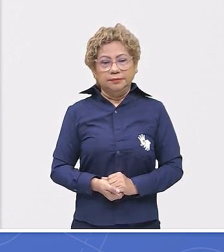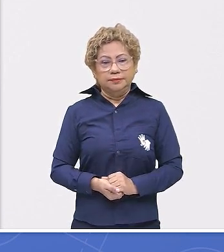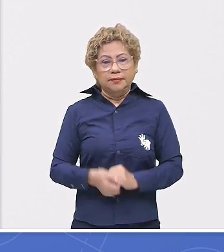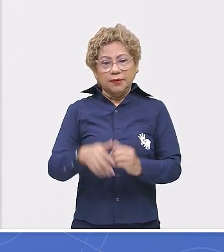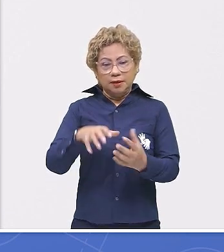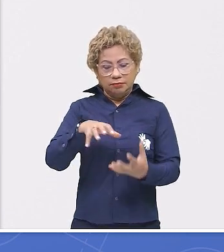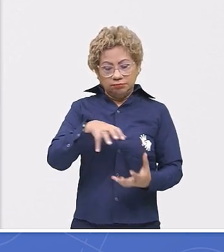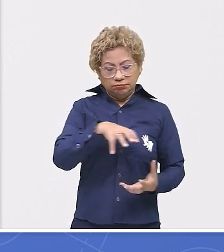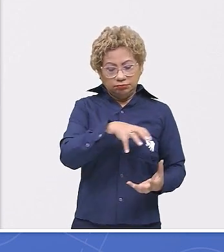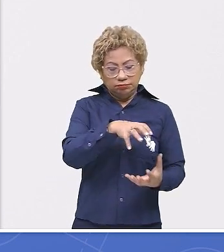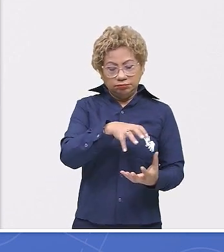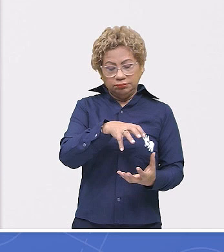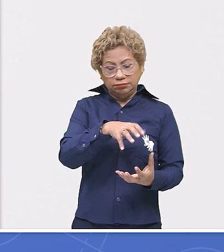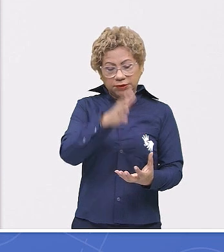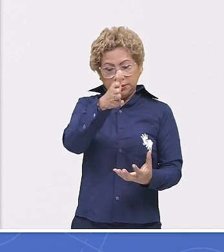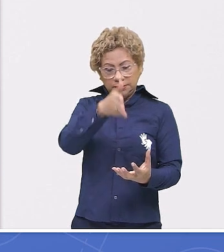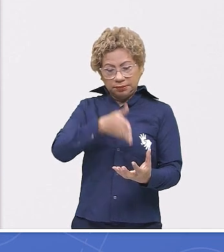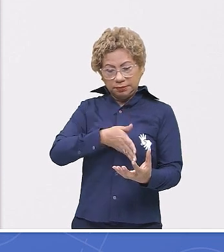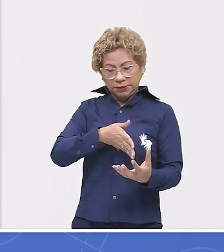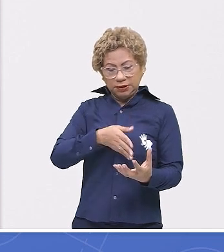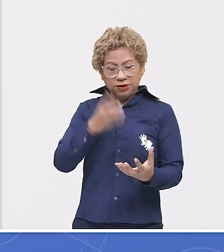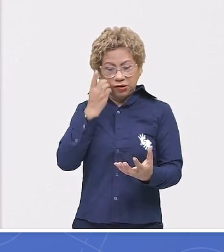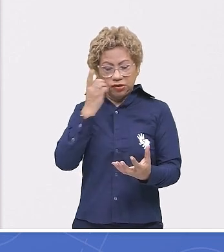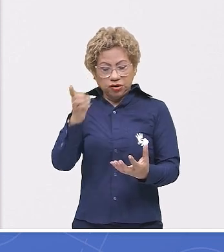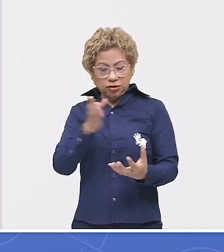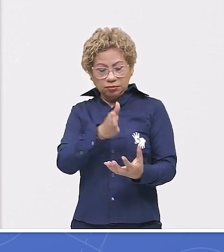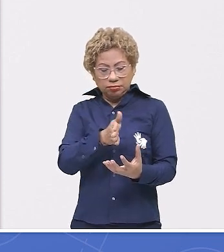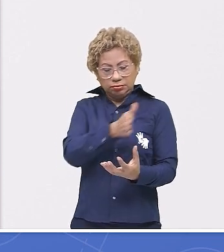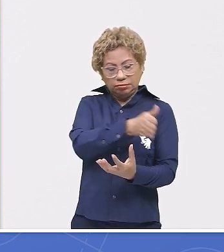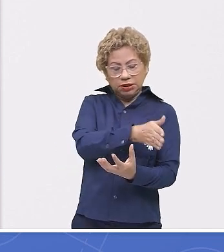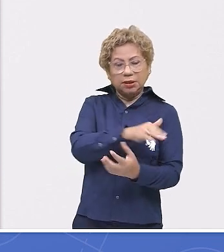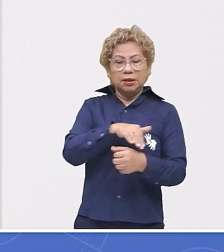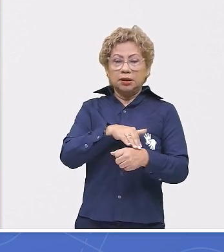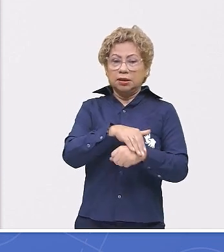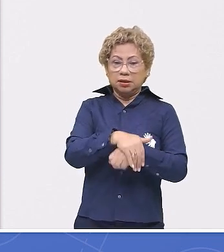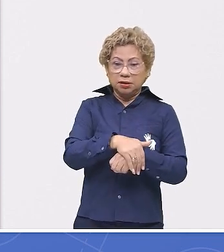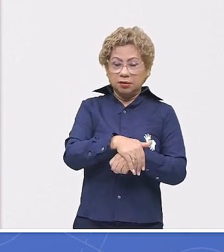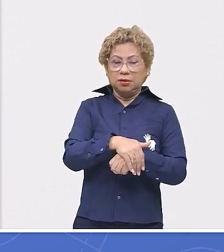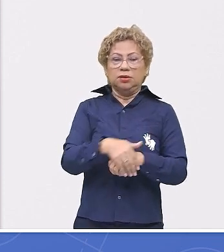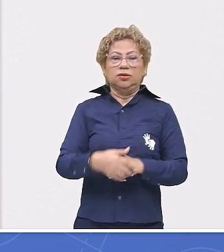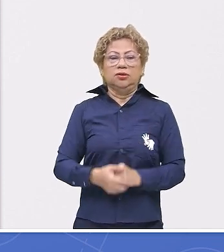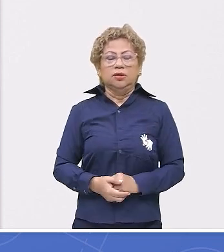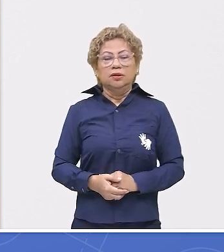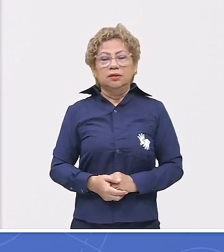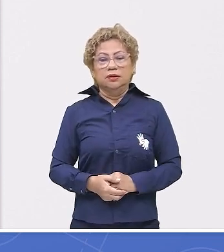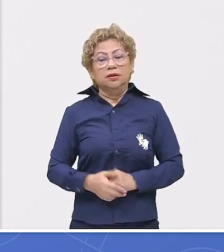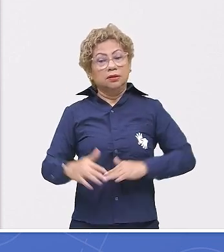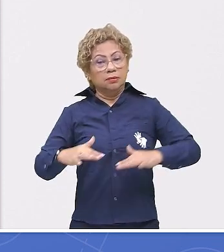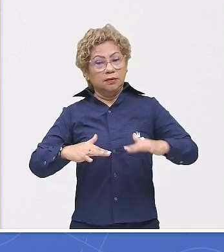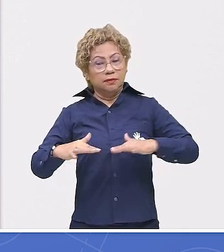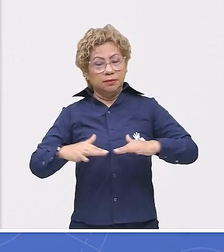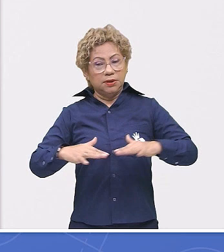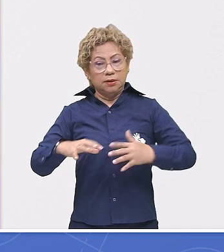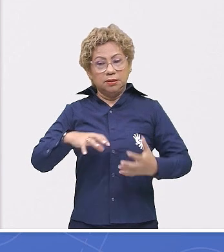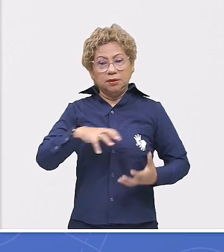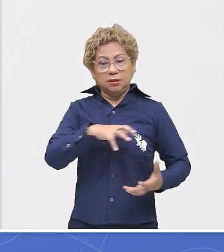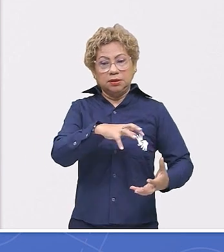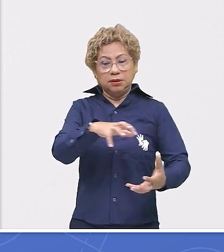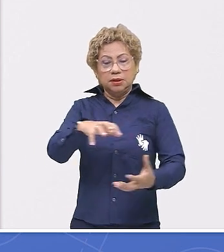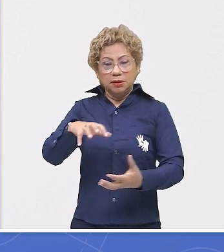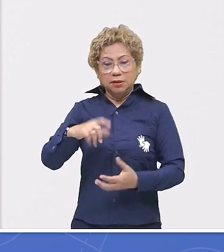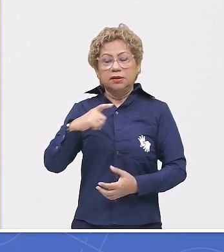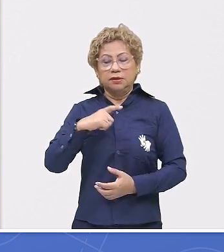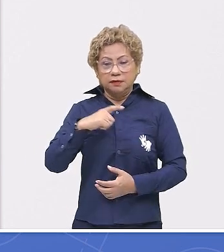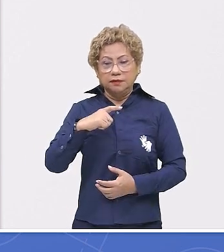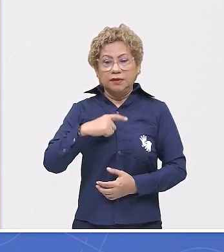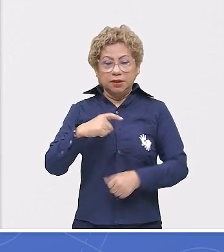está dia, o outro vai estar noite. E esse girar do nosso planeta é que vai surgir os fusos